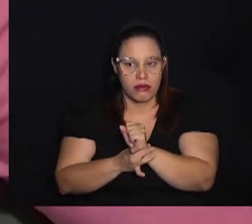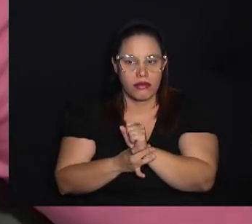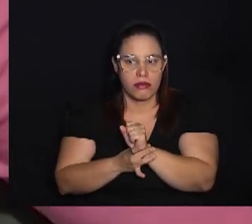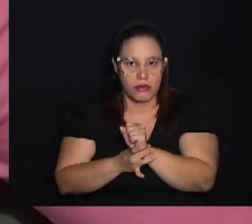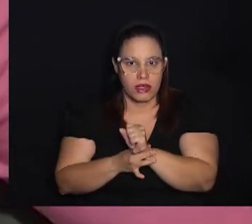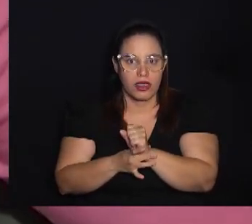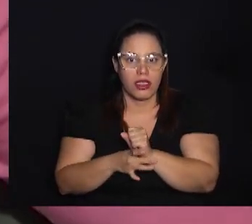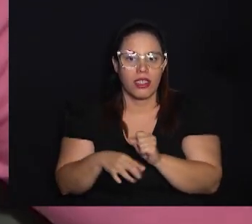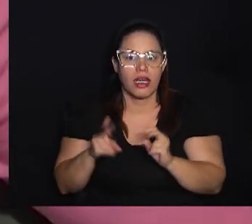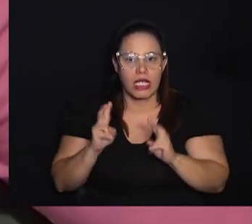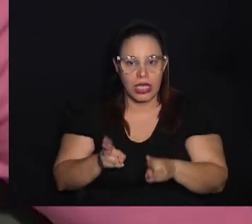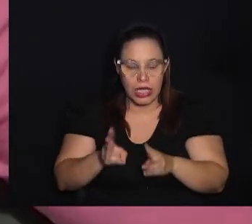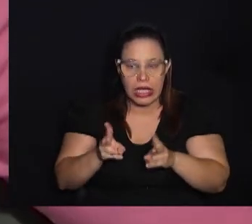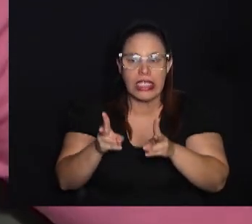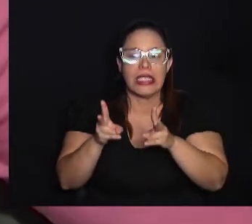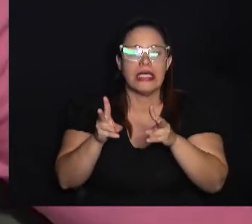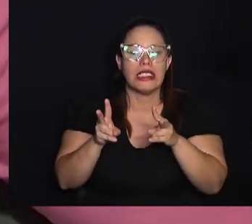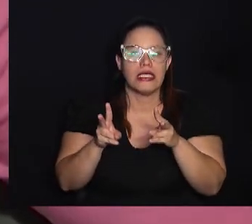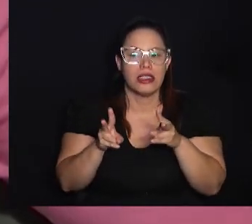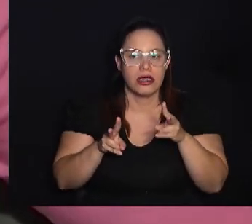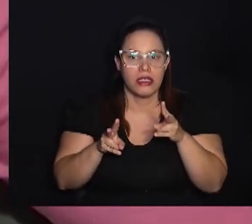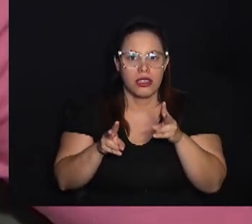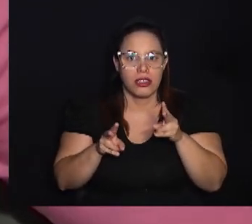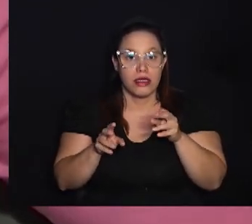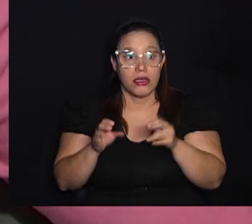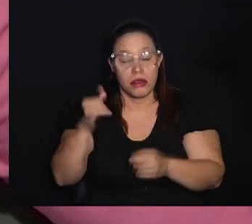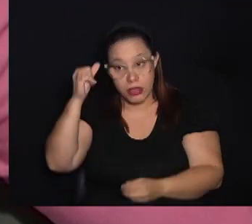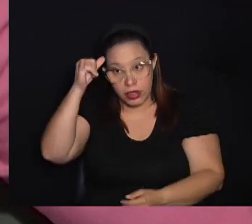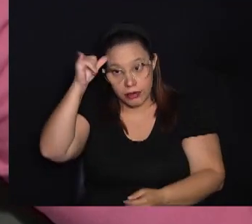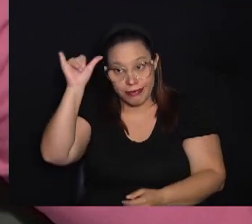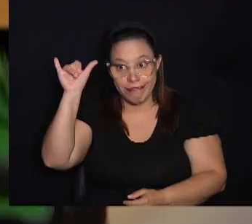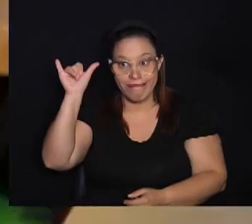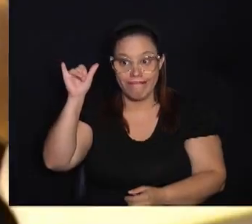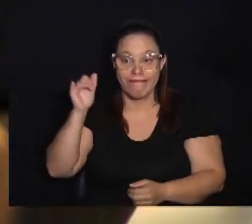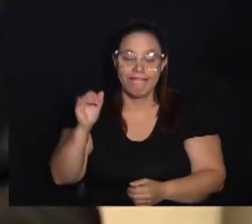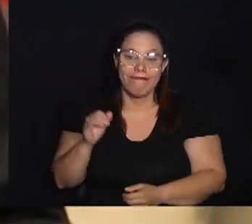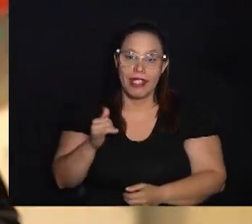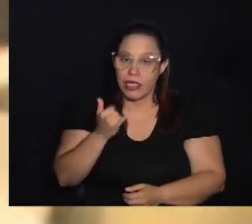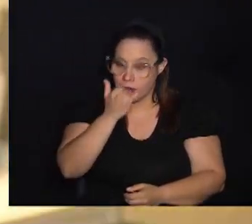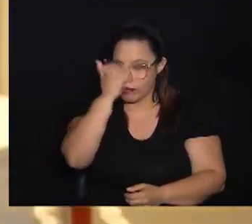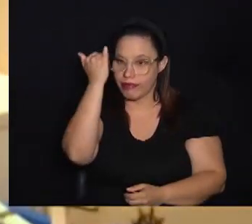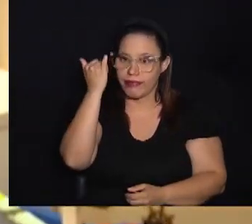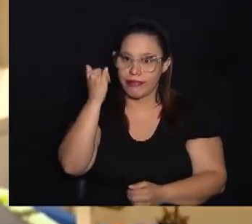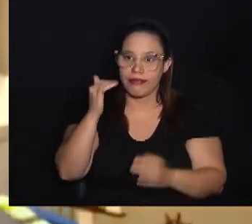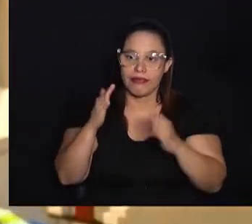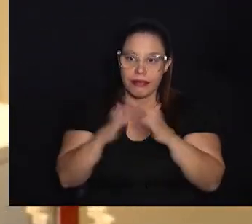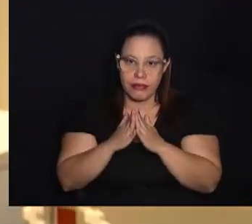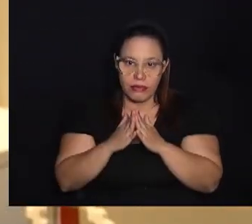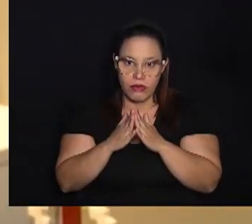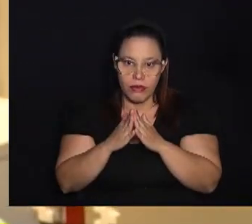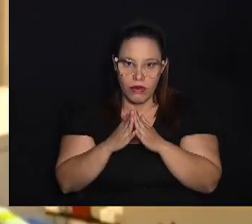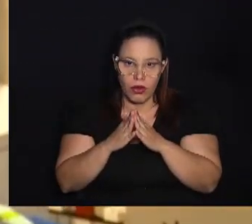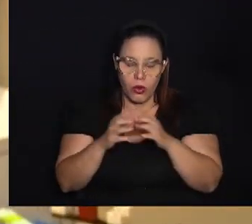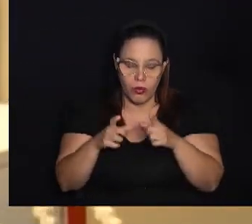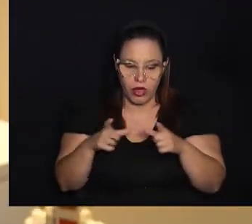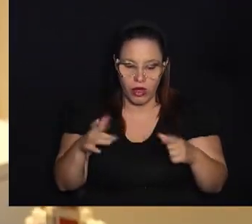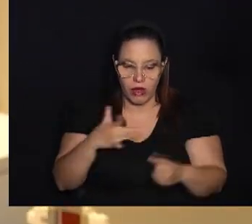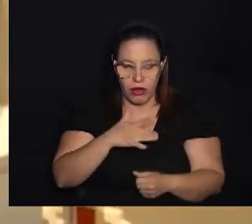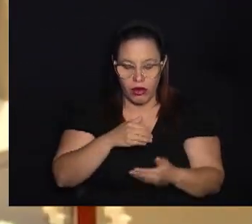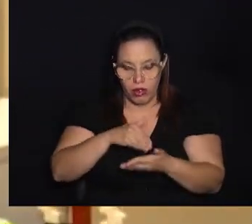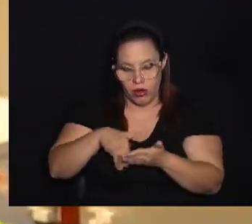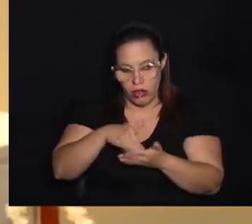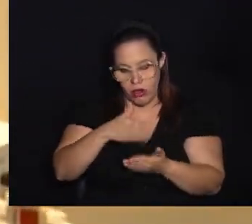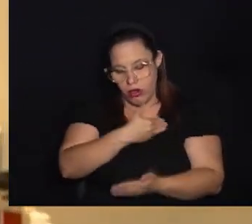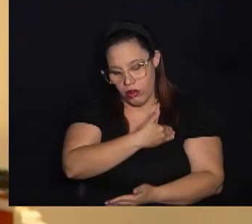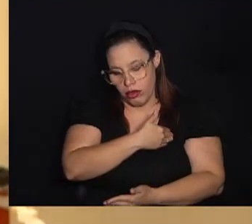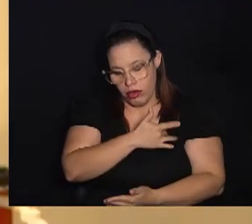a gente sempre tenta ao máximo se precaver para que nenhum acidente aconteça. Um levantamento feito pelo Ministério da Saúde aponta que